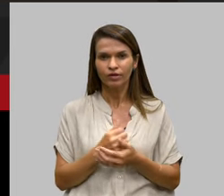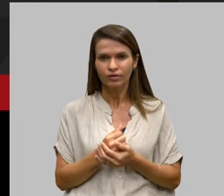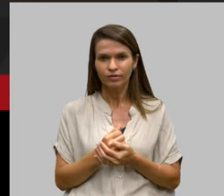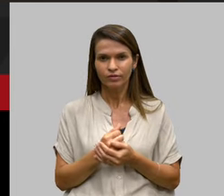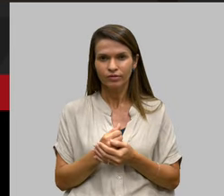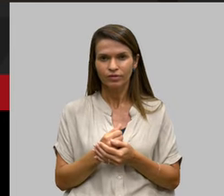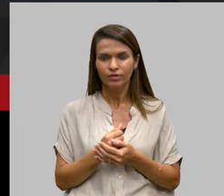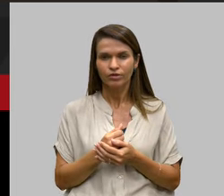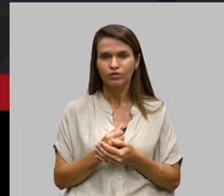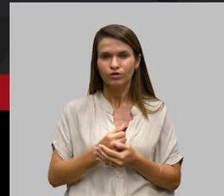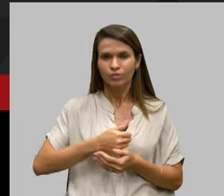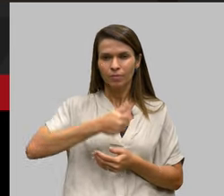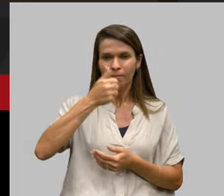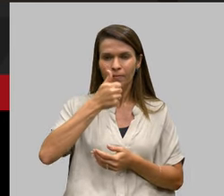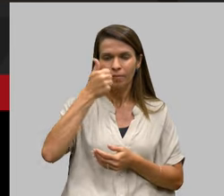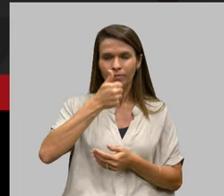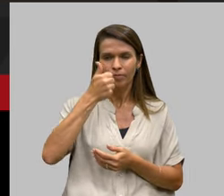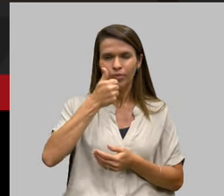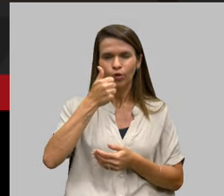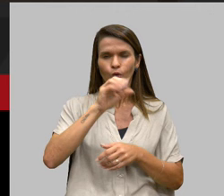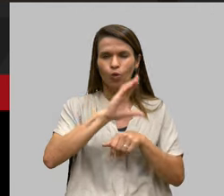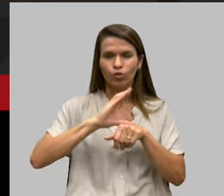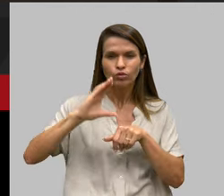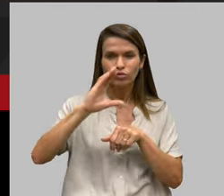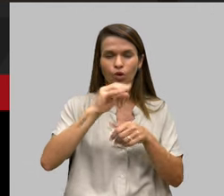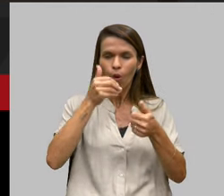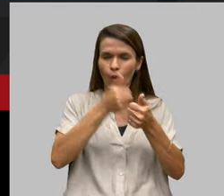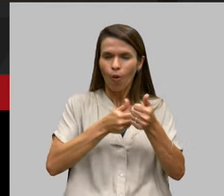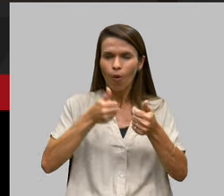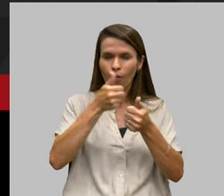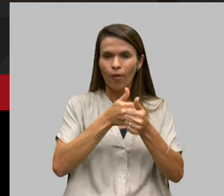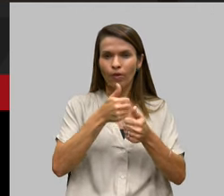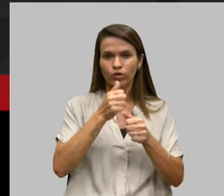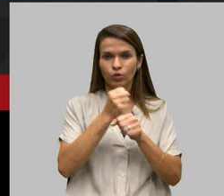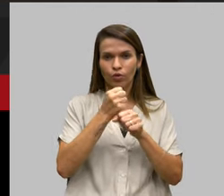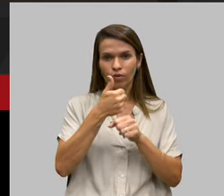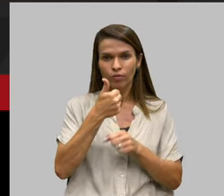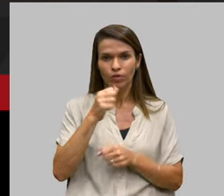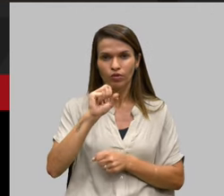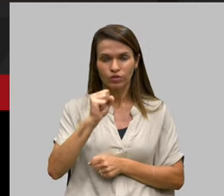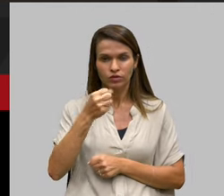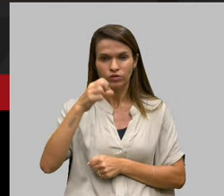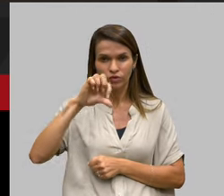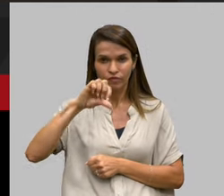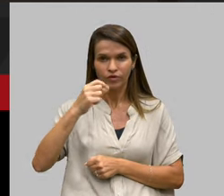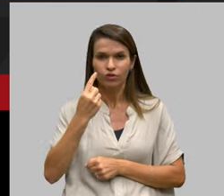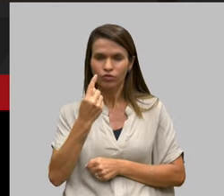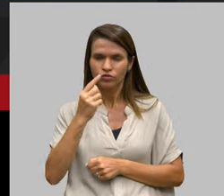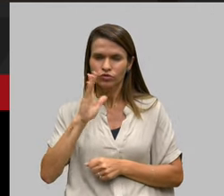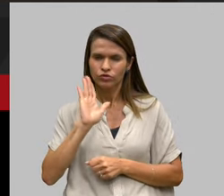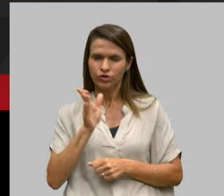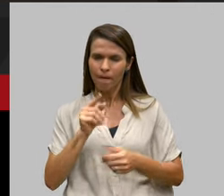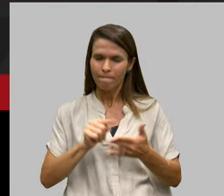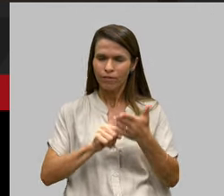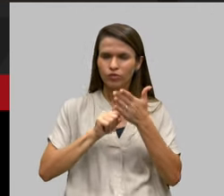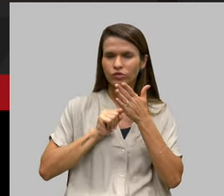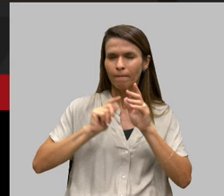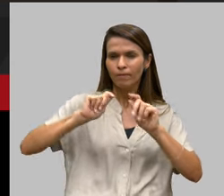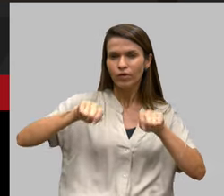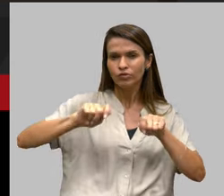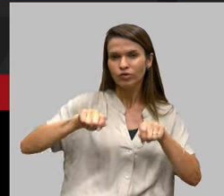a primeira Constituição da República que em 1891 já trazia a possibilidade de